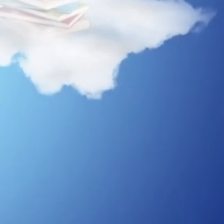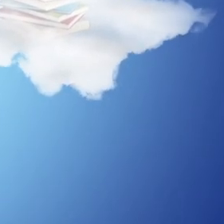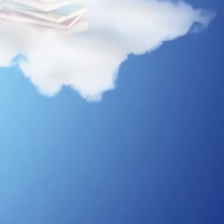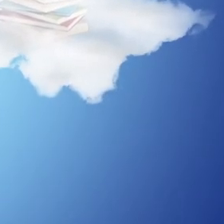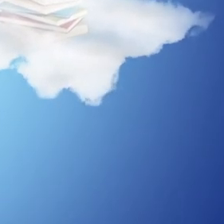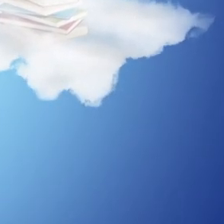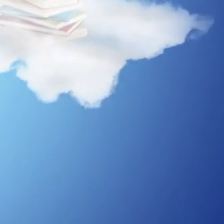Música